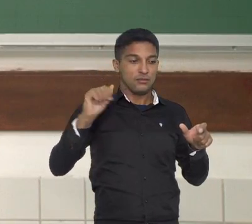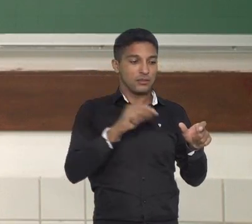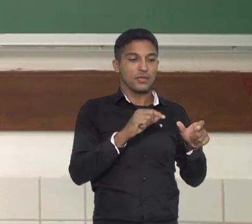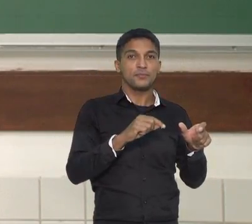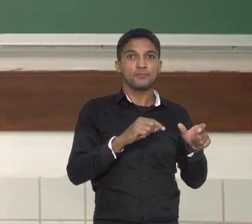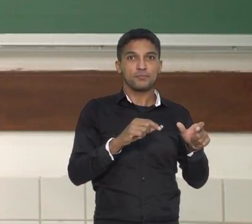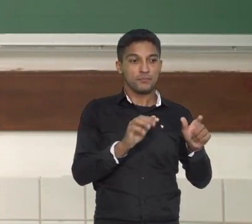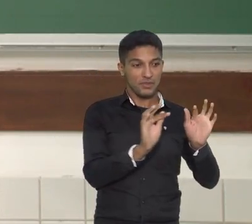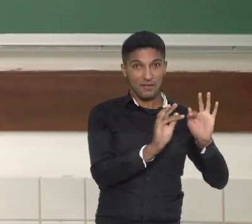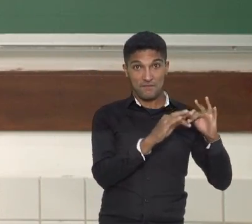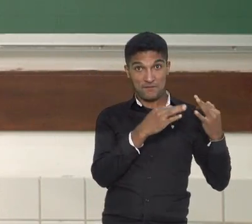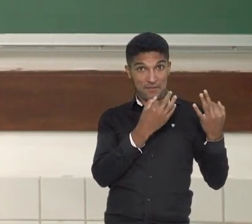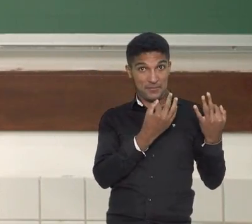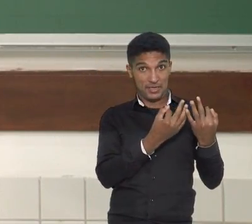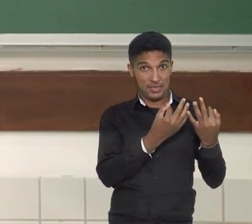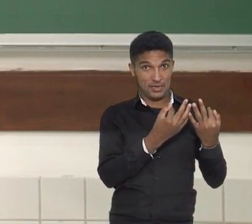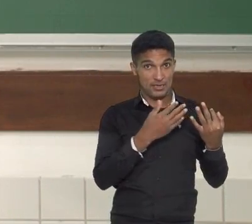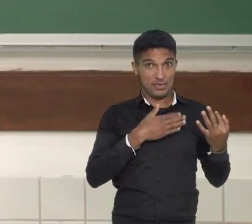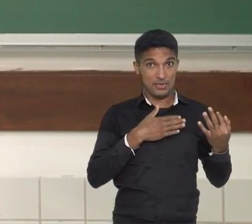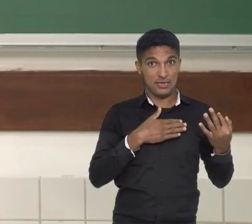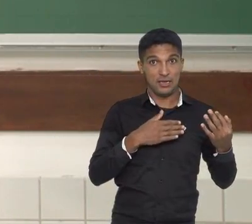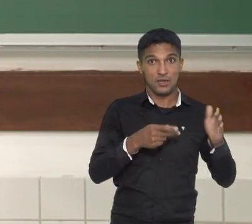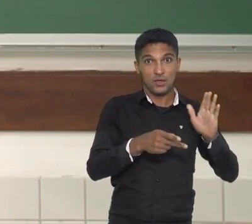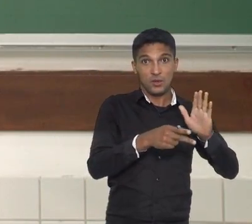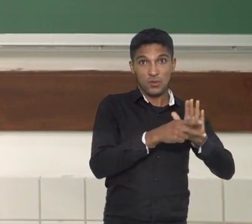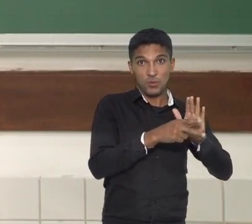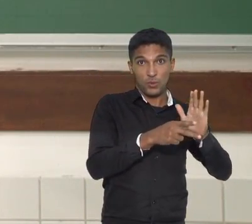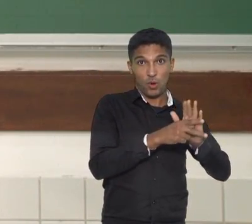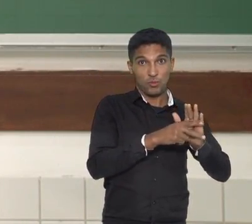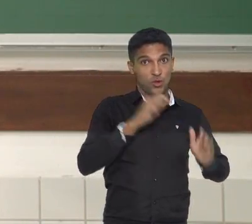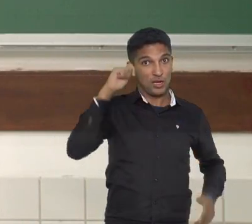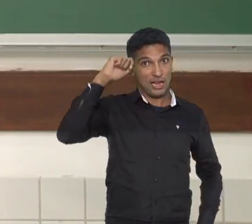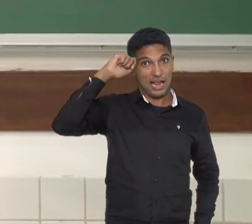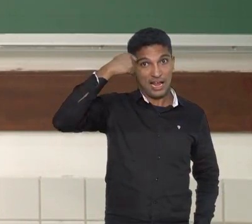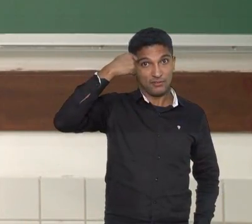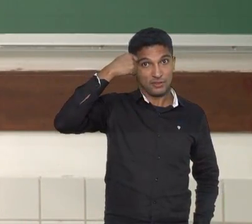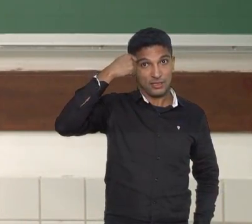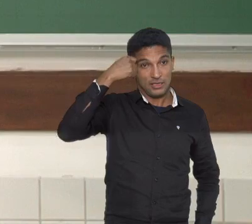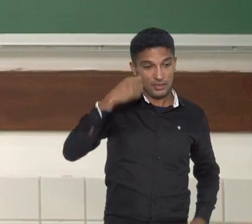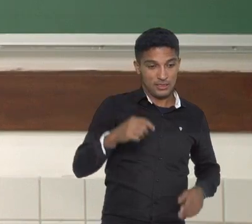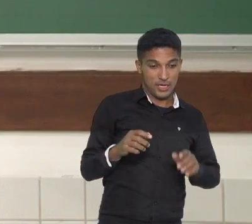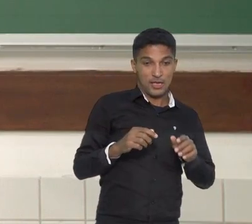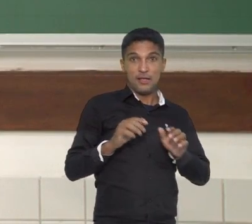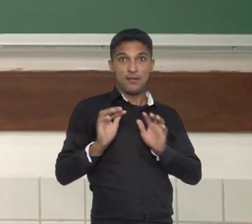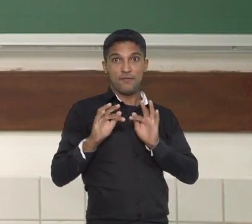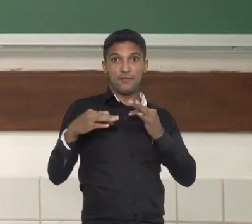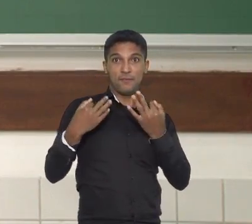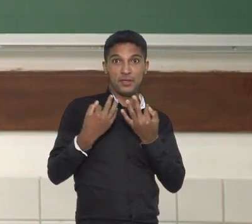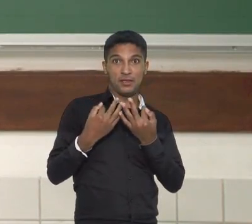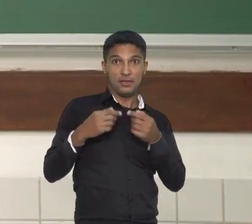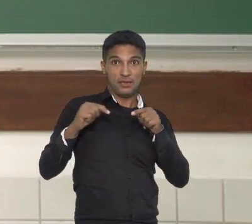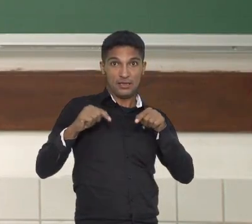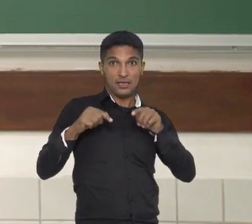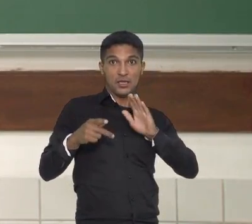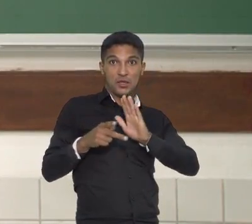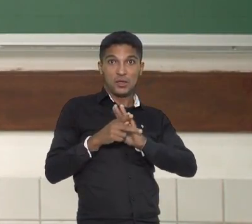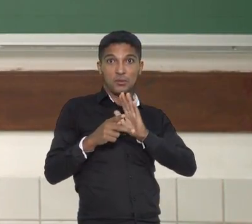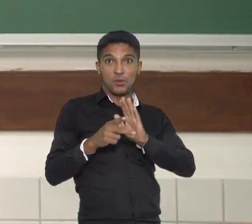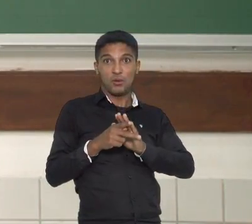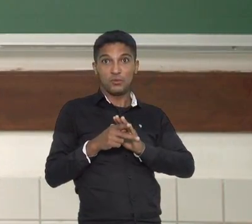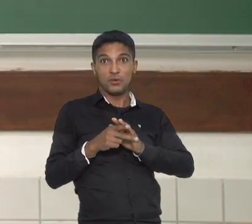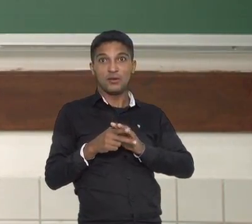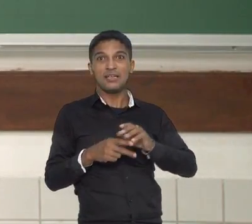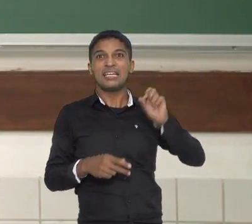o outro lado da minha família é de descendentes ibéricos, portugueses e espanhóis. Então, quando a gente fala aqui